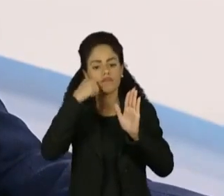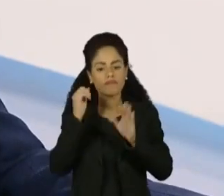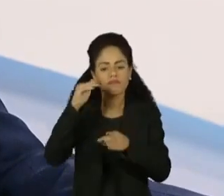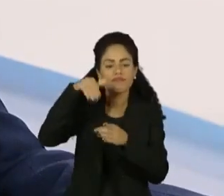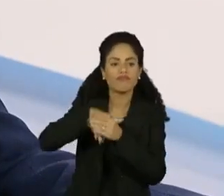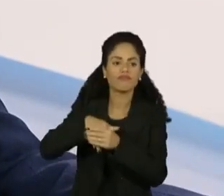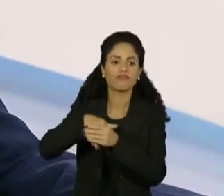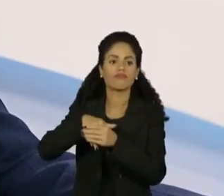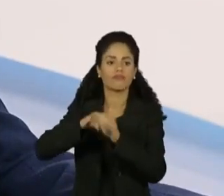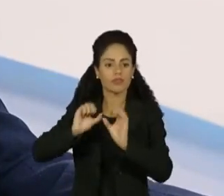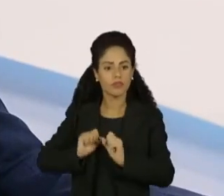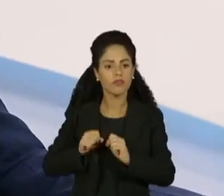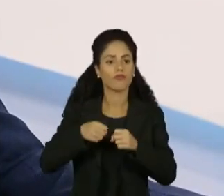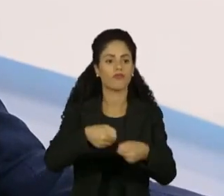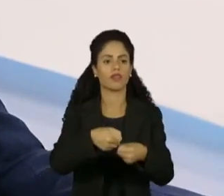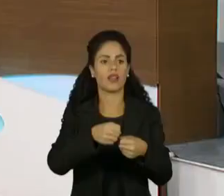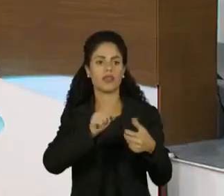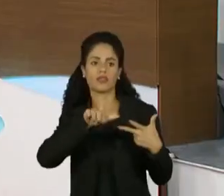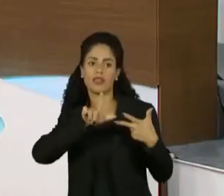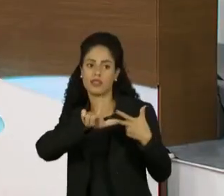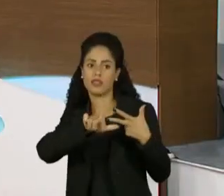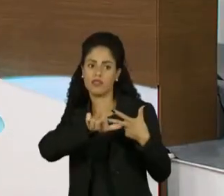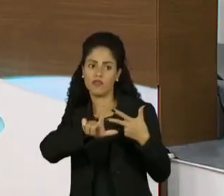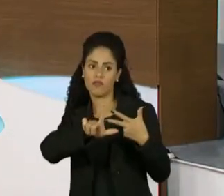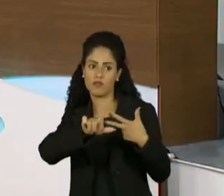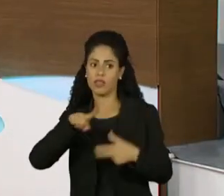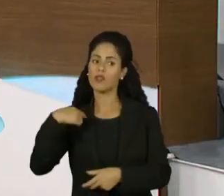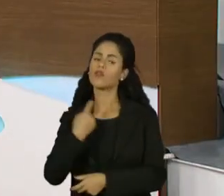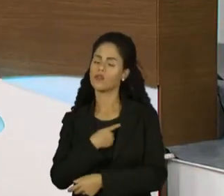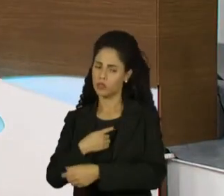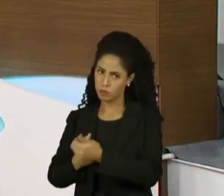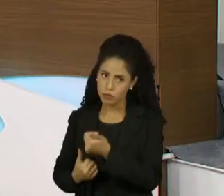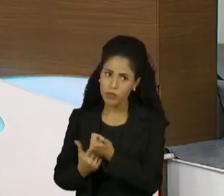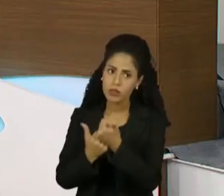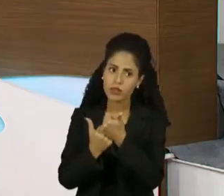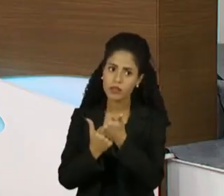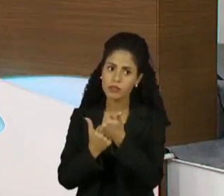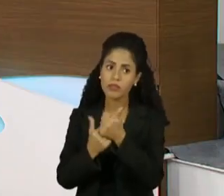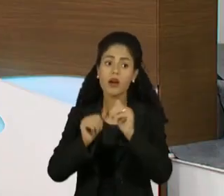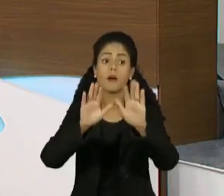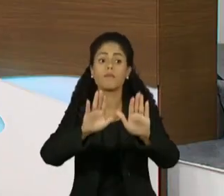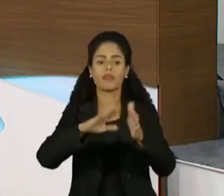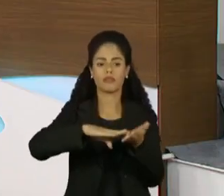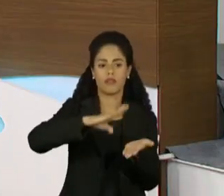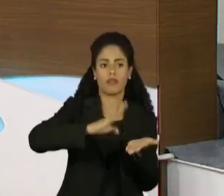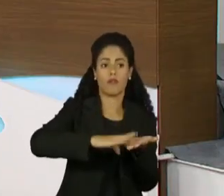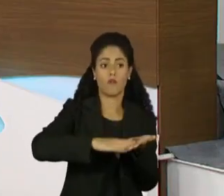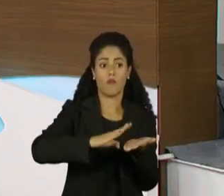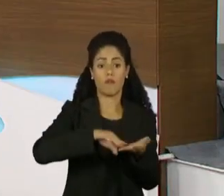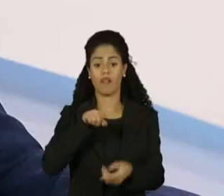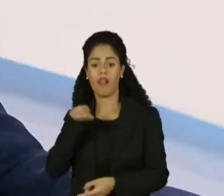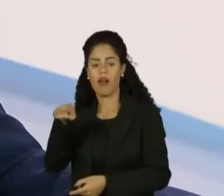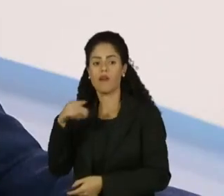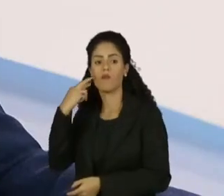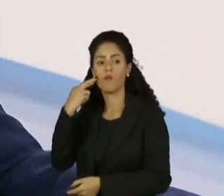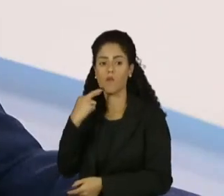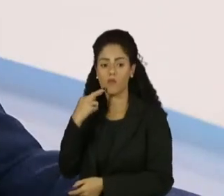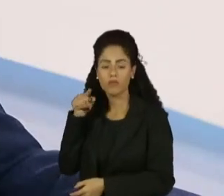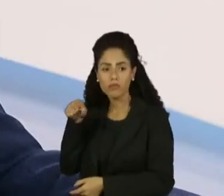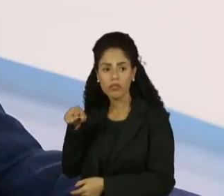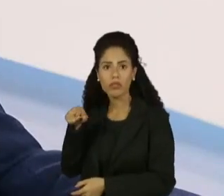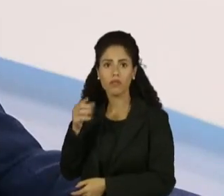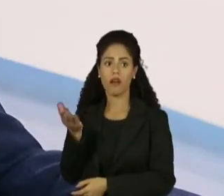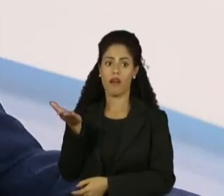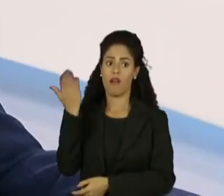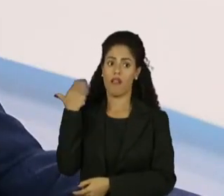que fortalece o Legislativo. Então, nós somos favoráveis a essa pauta. A cobrança que nós fizemos ao presidente Rodrigo Pacheco, desde